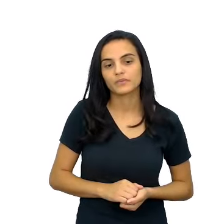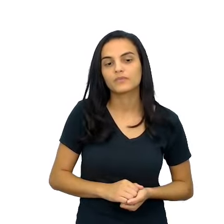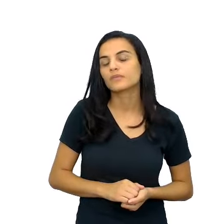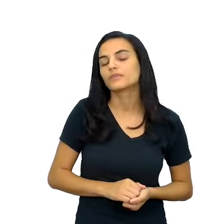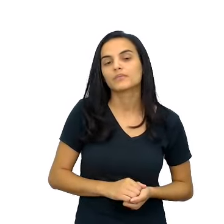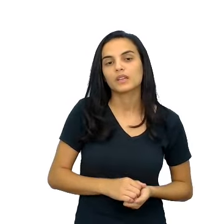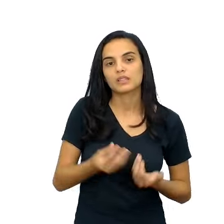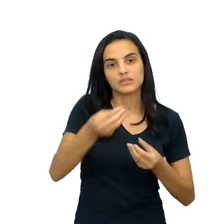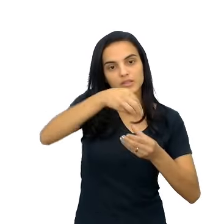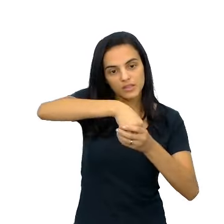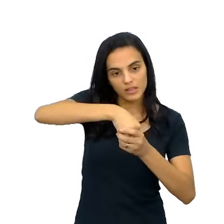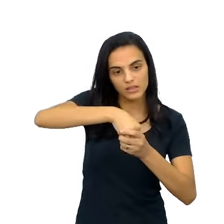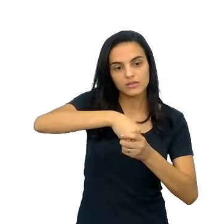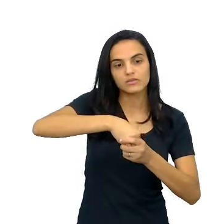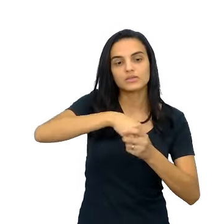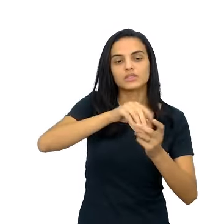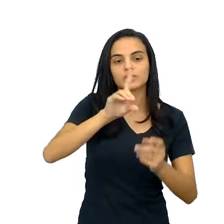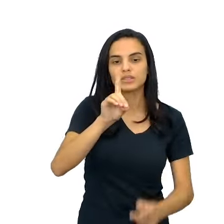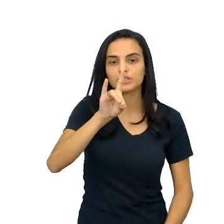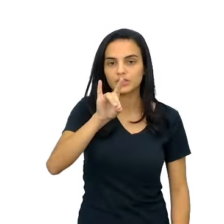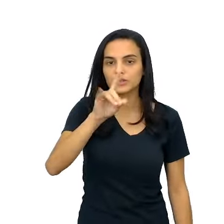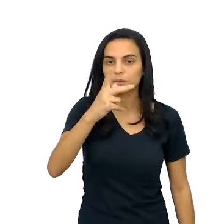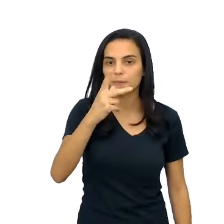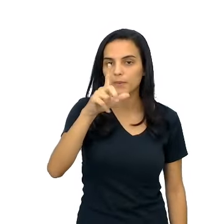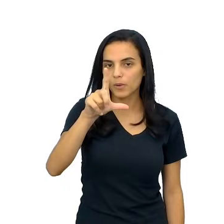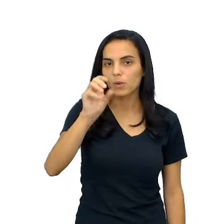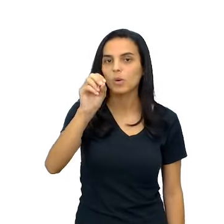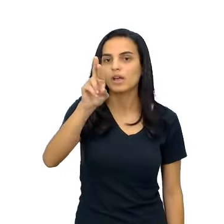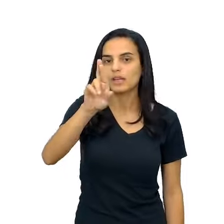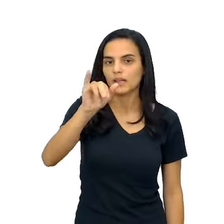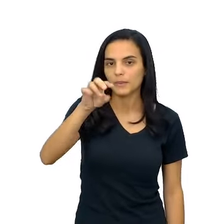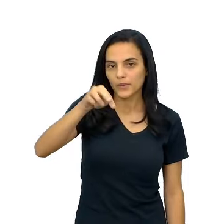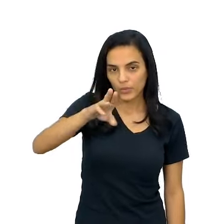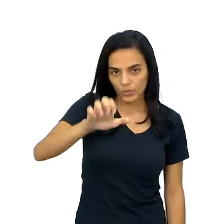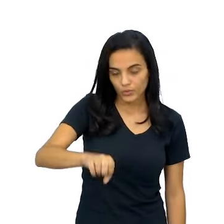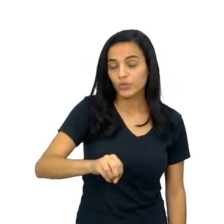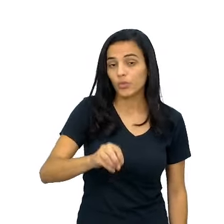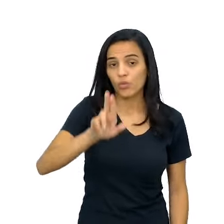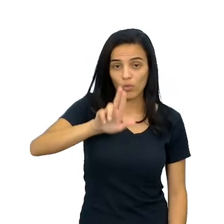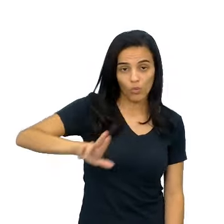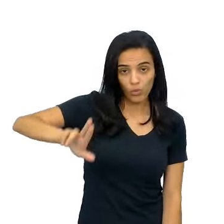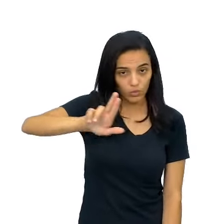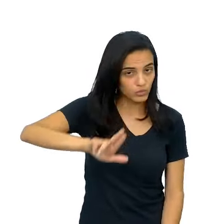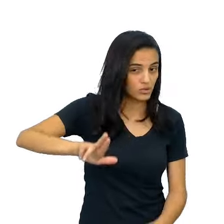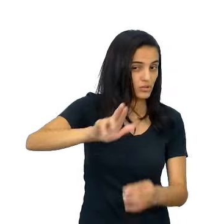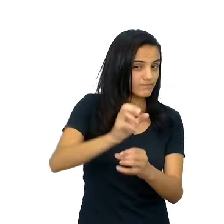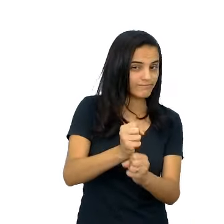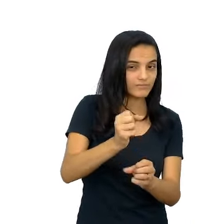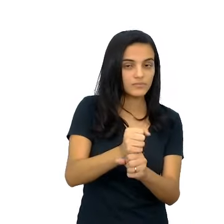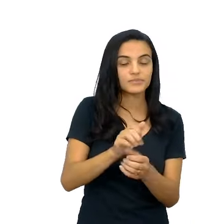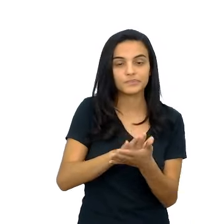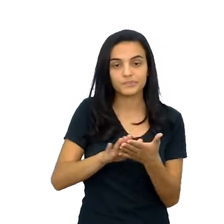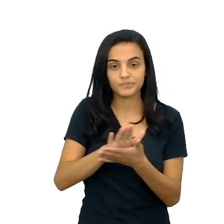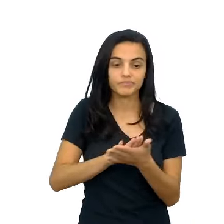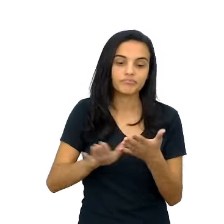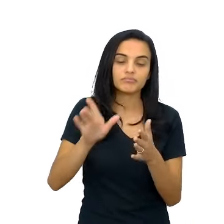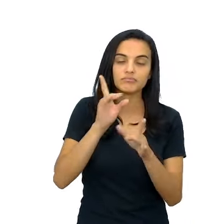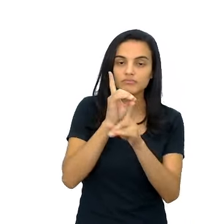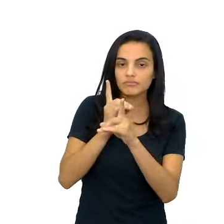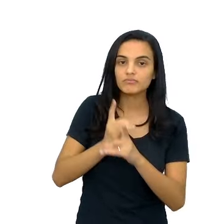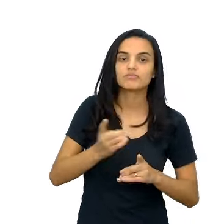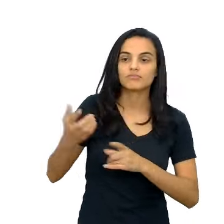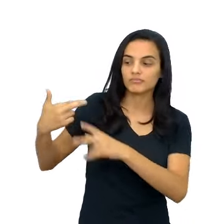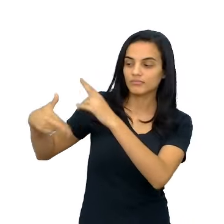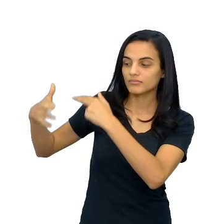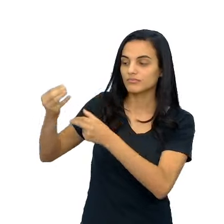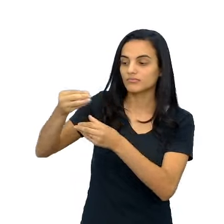internos, de polígonos regulares, sem o uso de fórmulas, e estabelecer relações entre ângulos